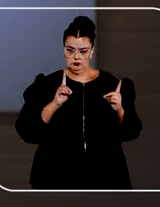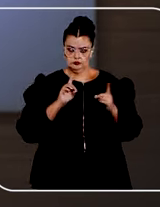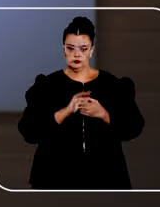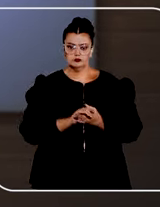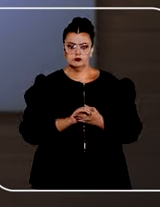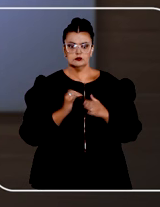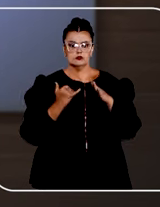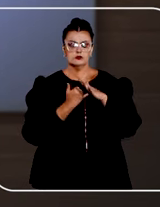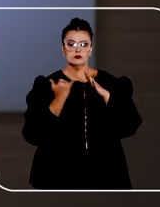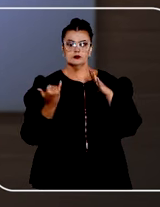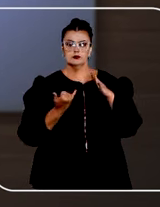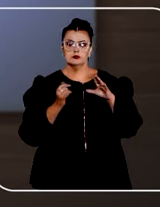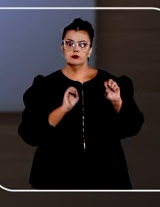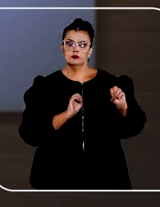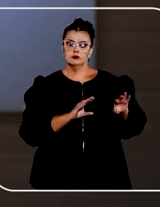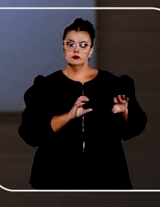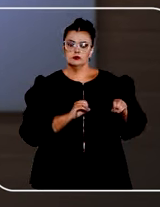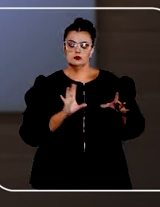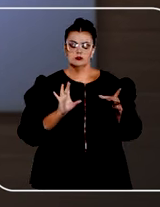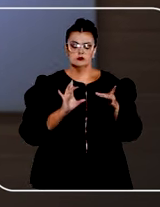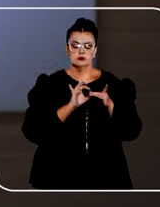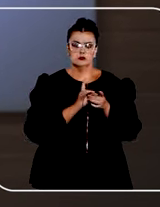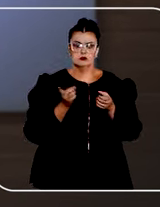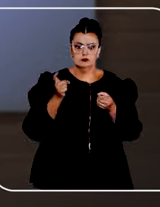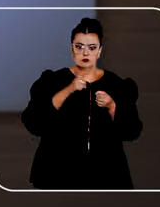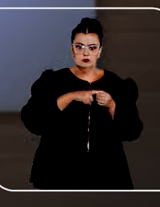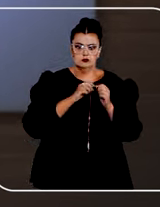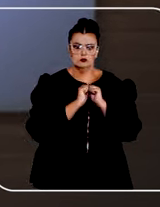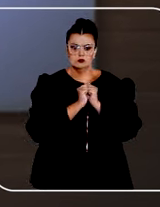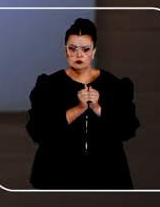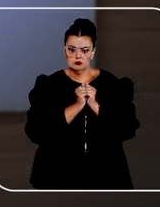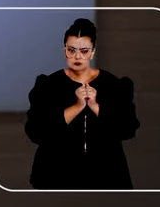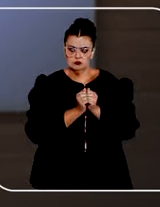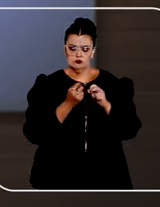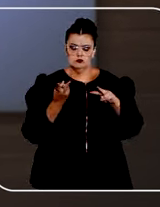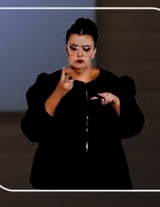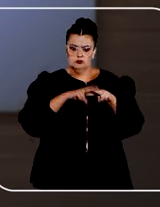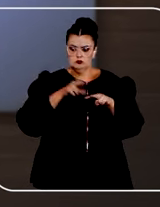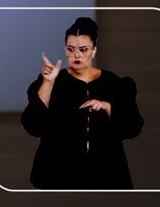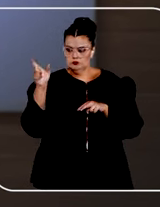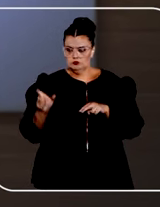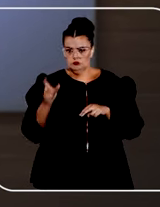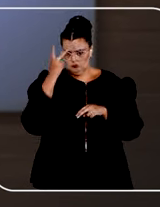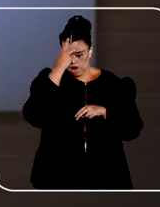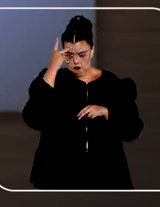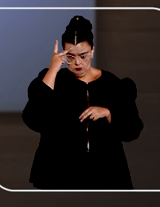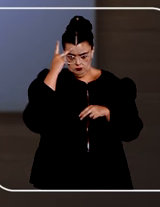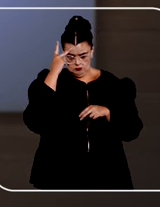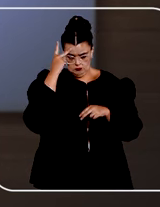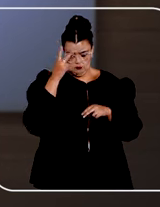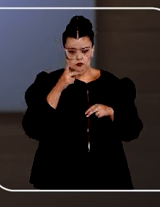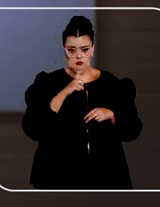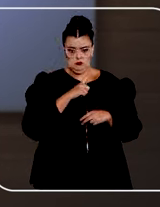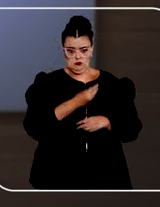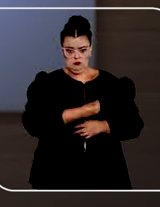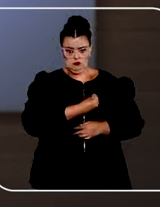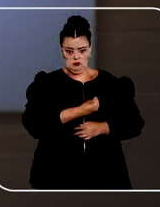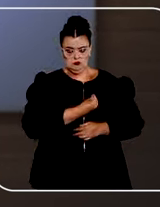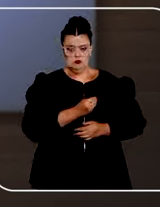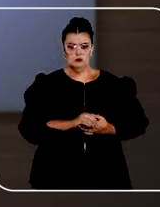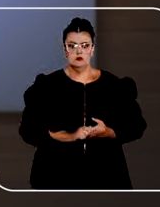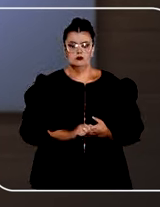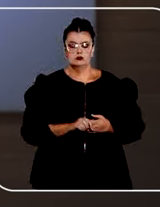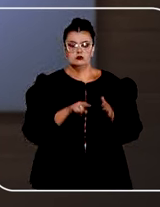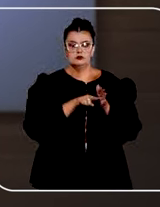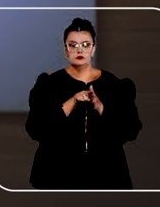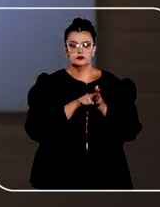preciso que a instituição de ens seja credenciada junto ao presídio onde o reeducando está recolhido de modo a